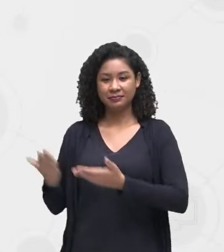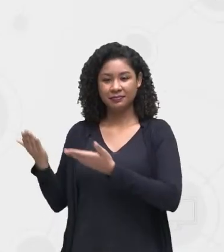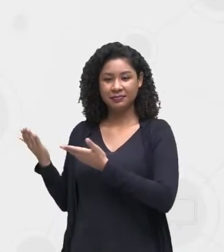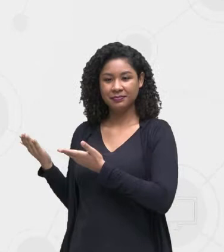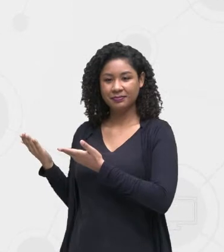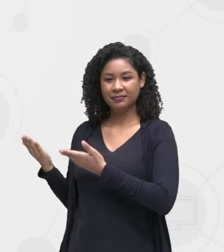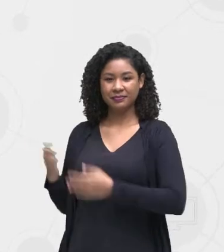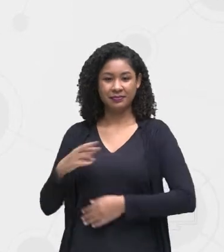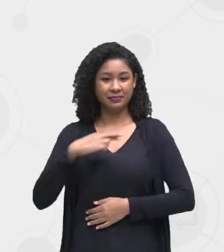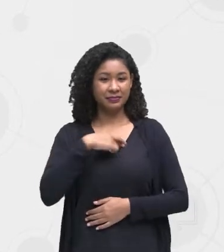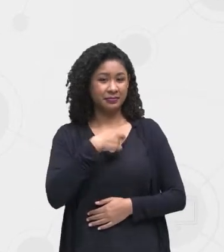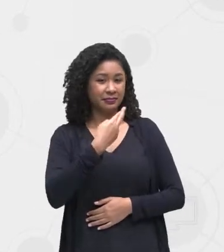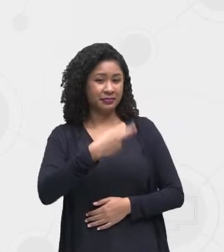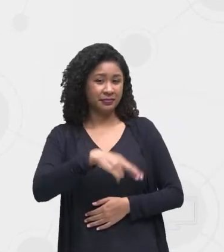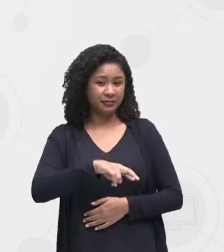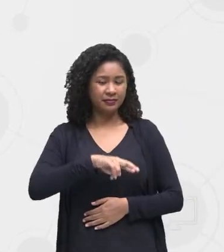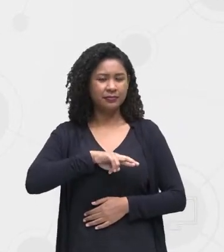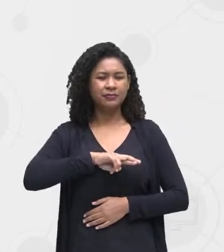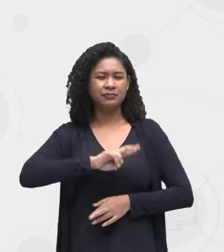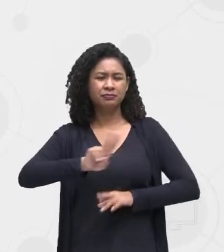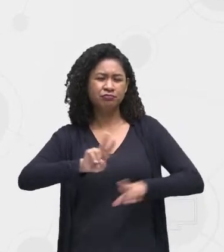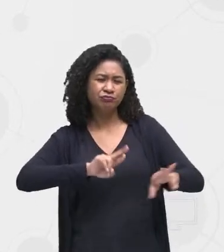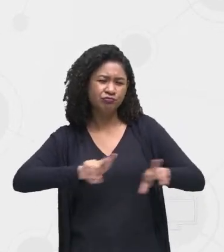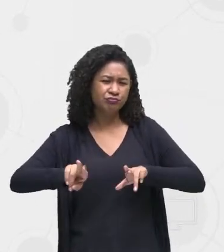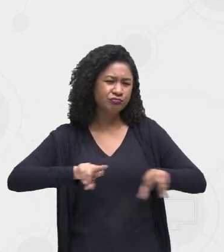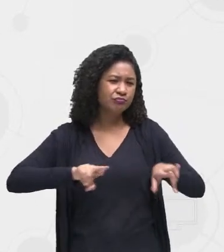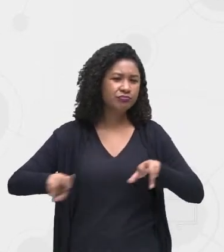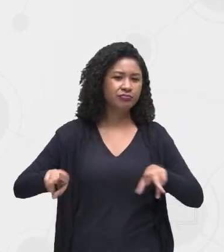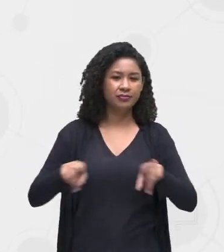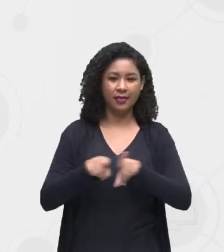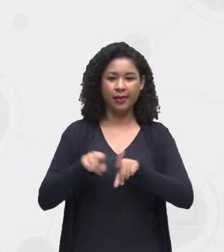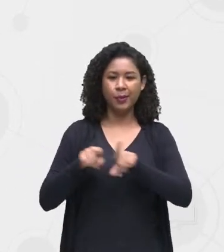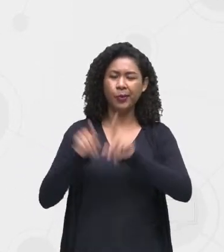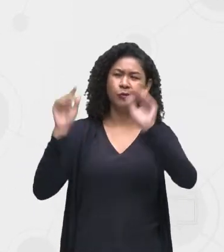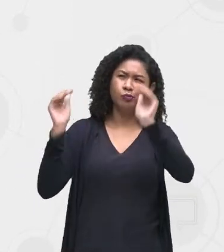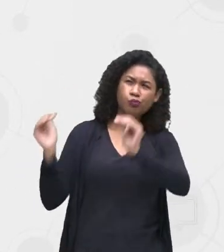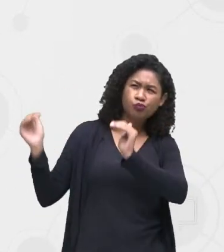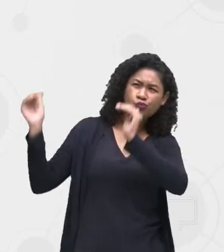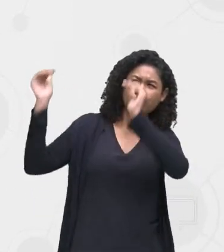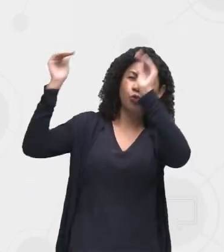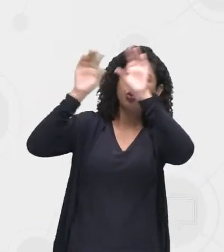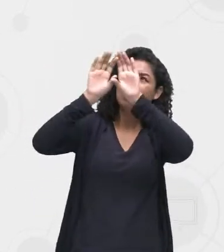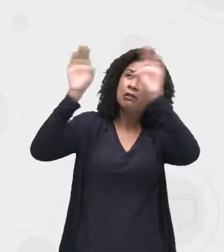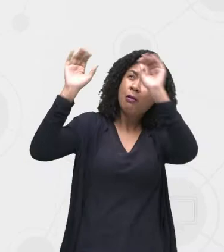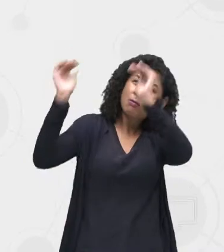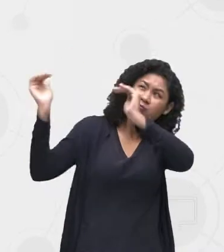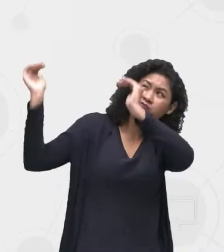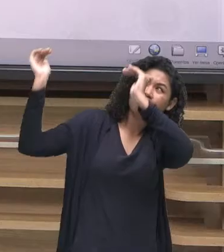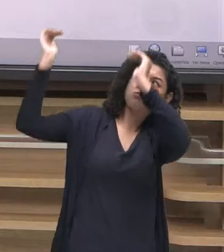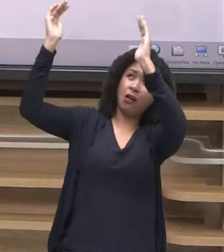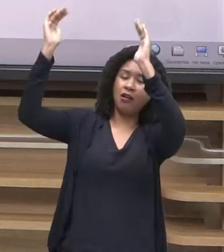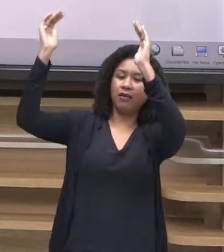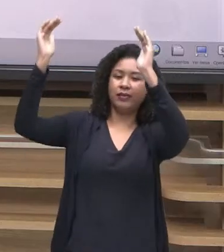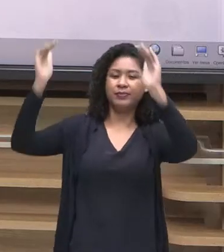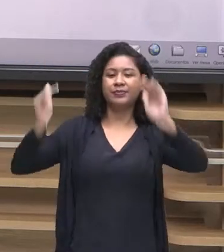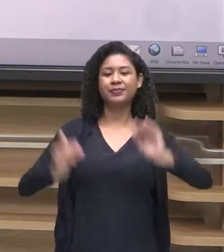diversidade religiosa e transcendência. Esse é o tema da aula de hoje de ensino religioso.